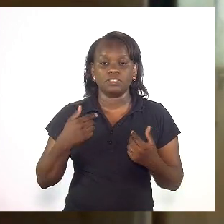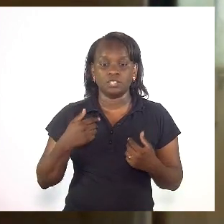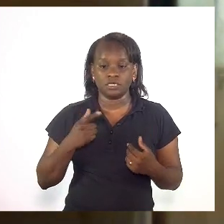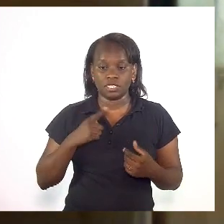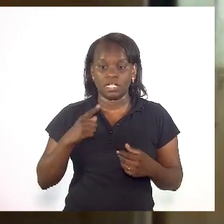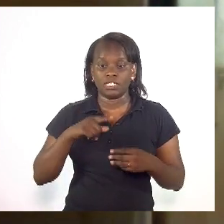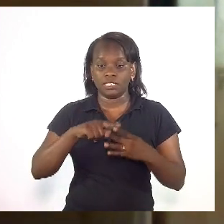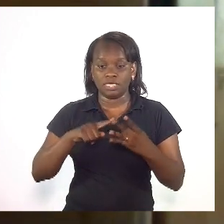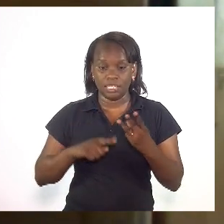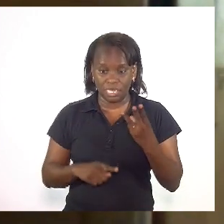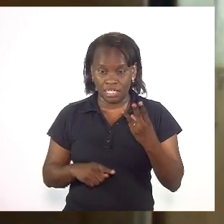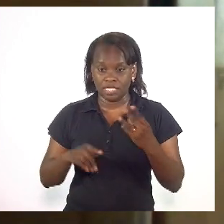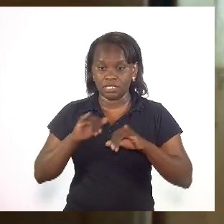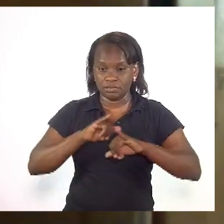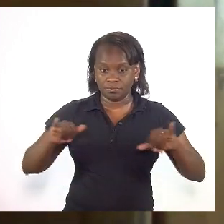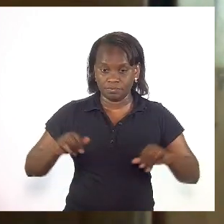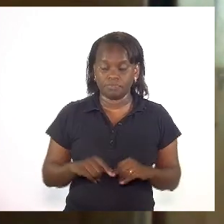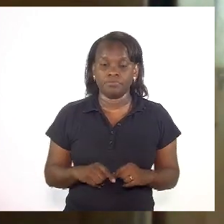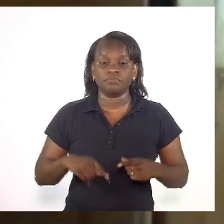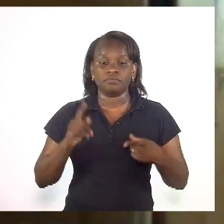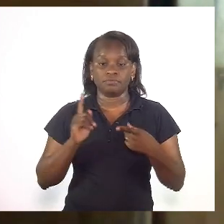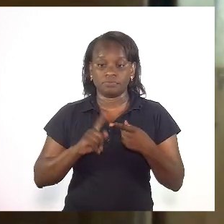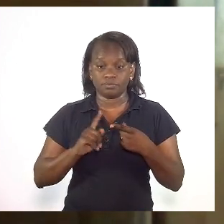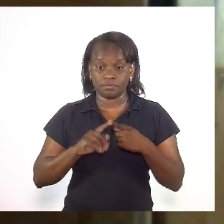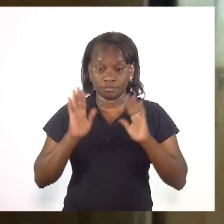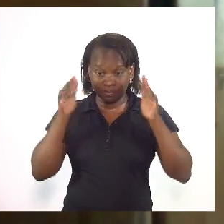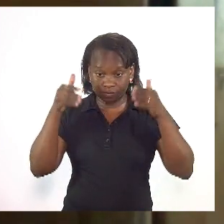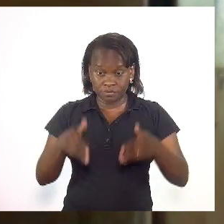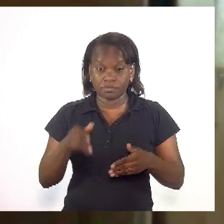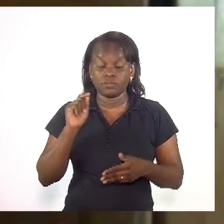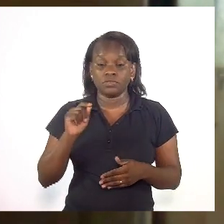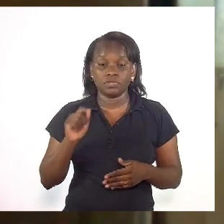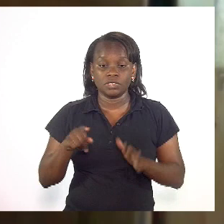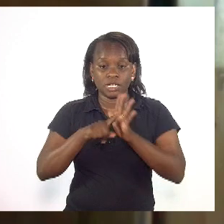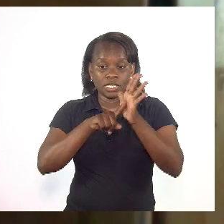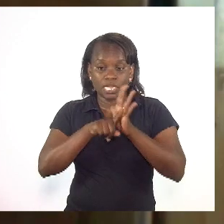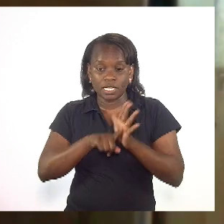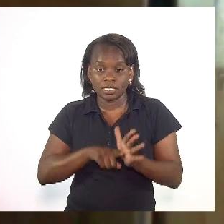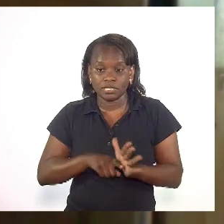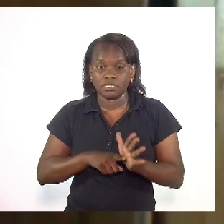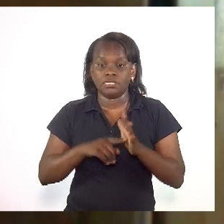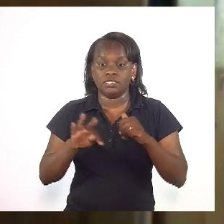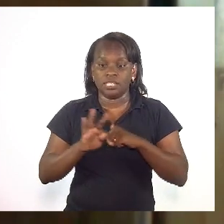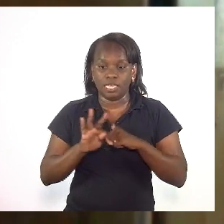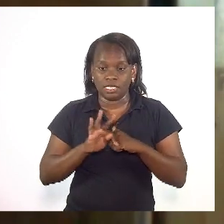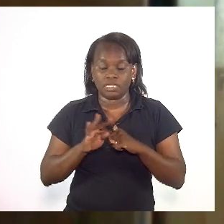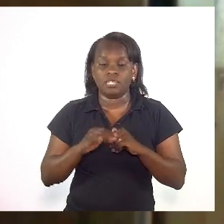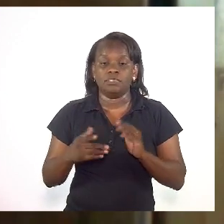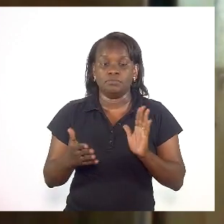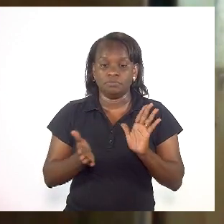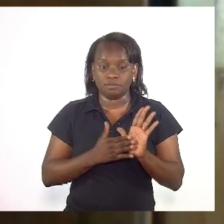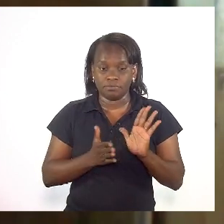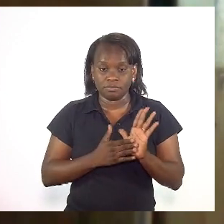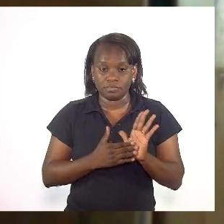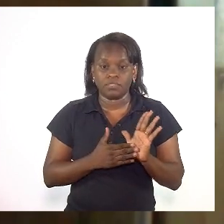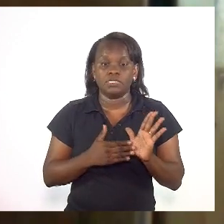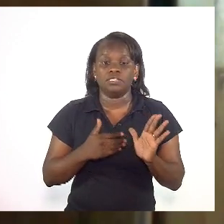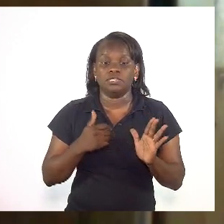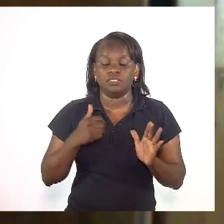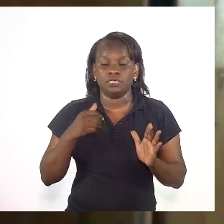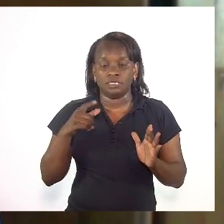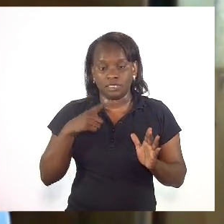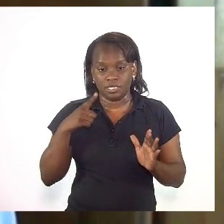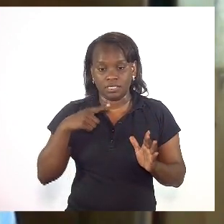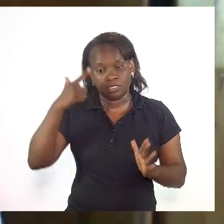três enfoques. Primeiro enfoque, análise técnica respaldada no bem